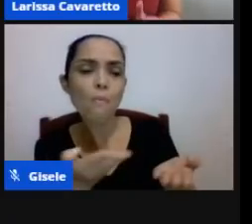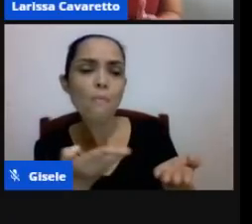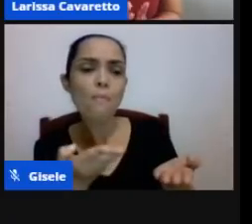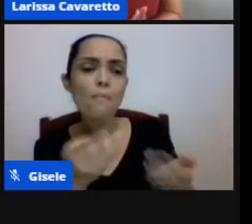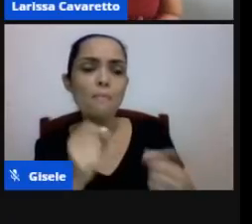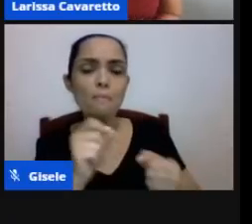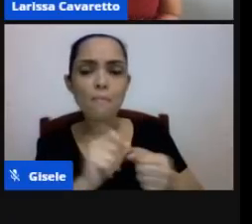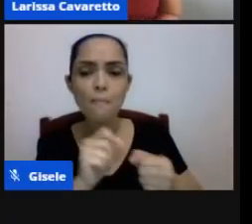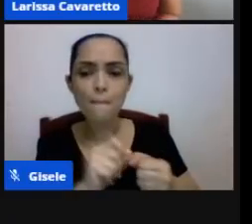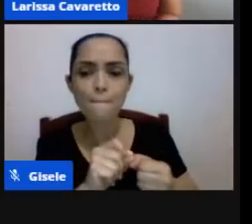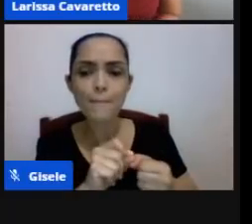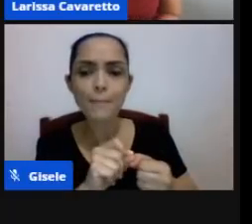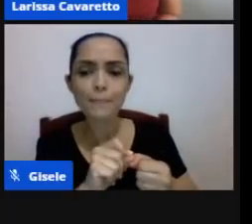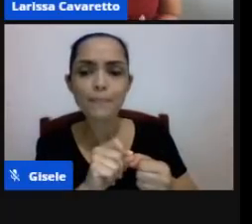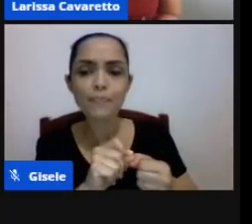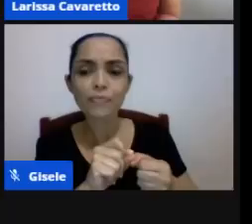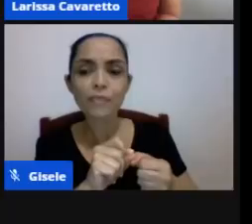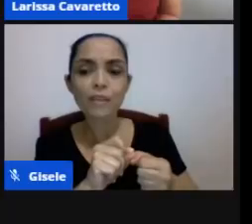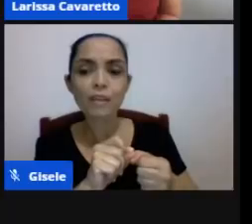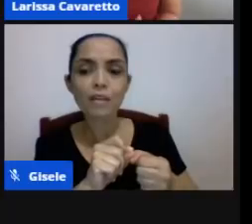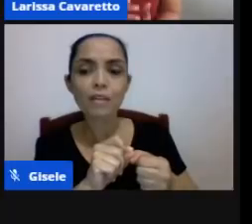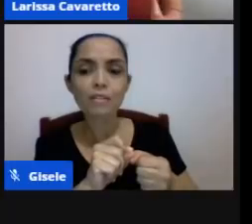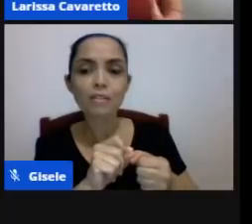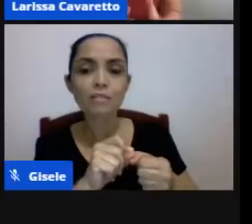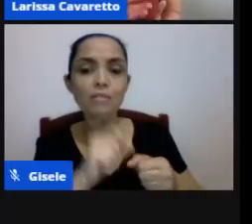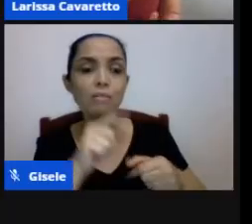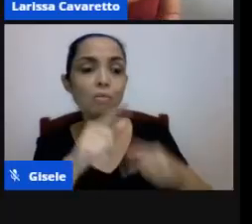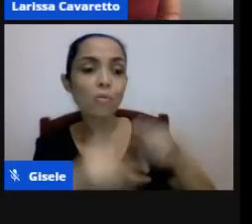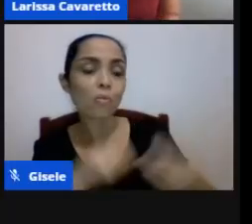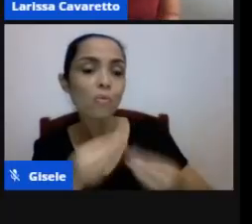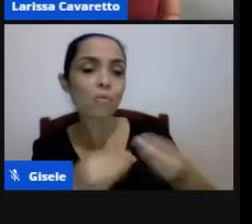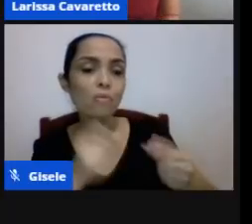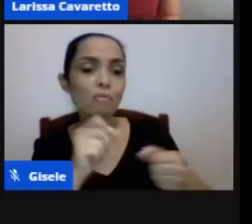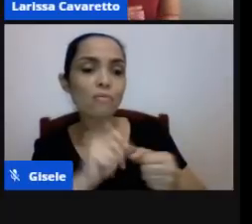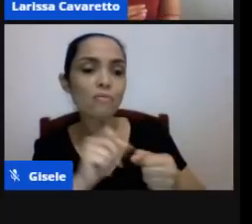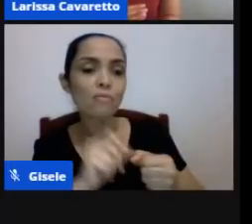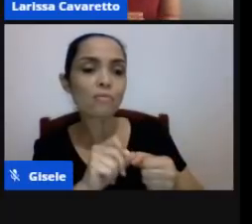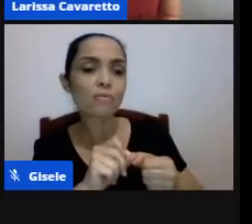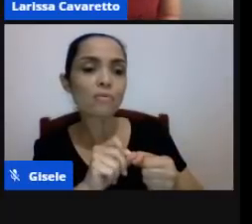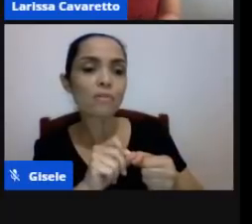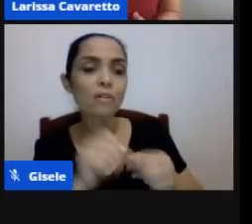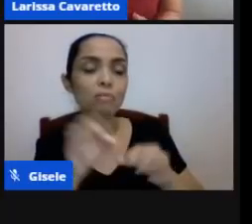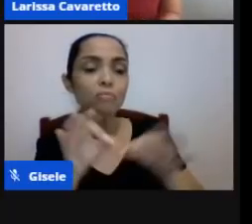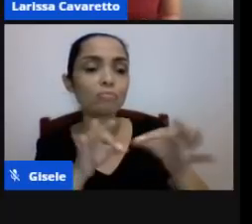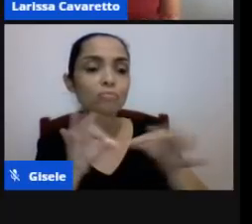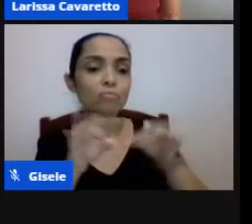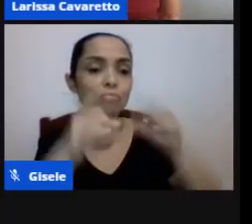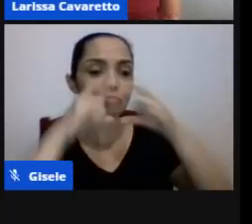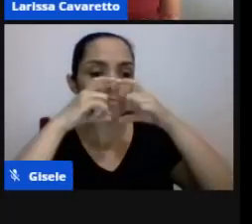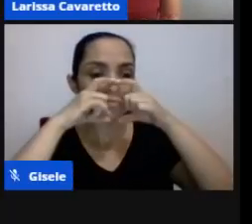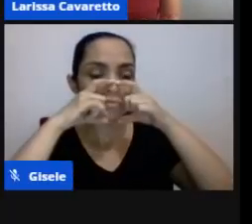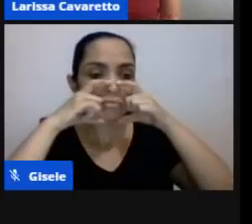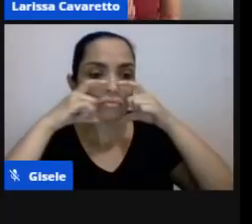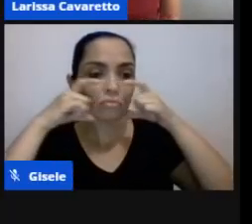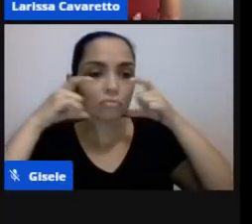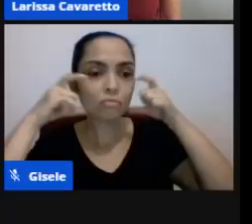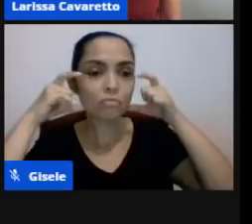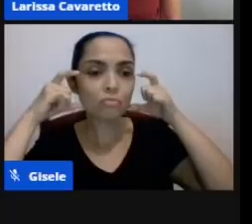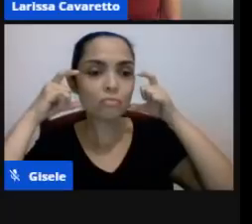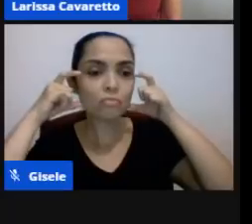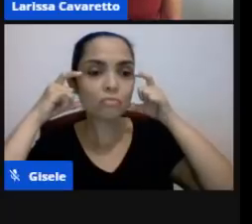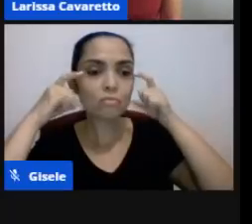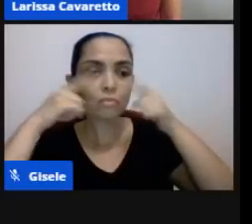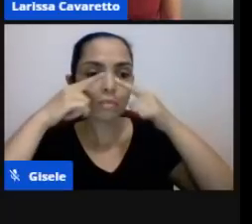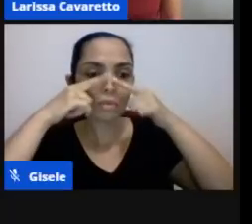rosto, elas não vão funcionar de maneira adequada. Então, o mais importante é o ajuste da máscara. Se a máscara estiver solta na área do